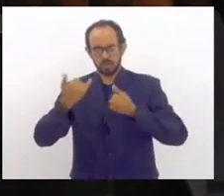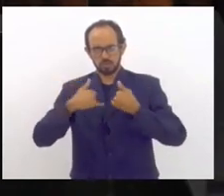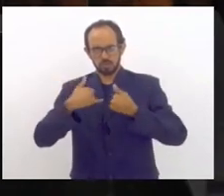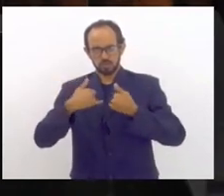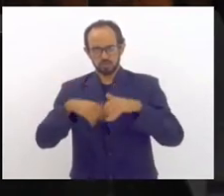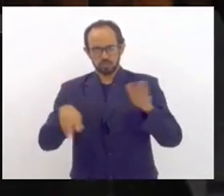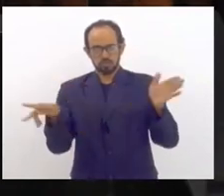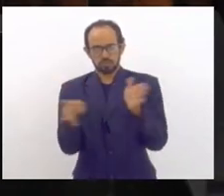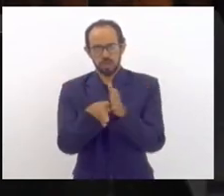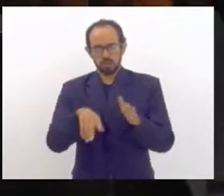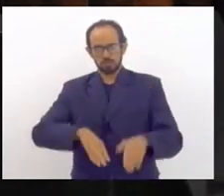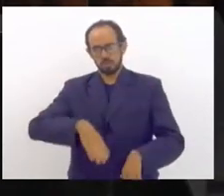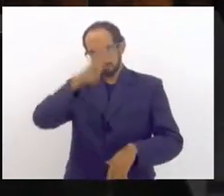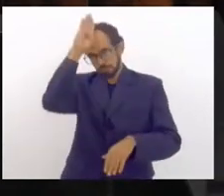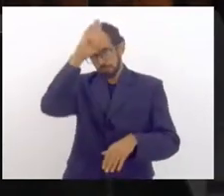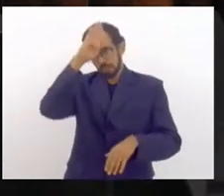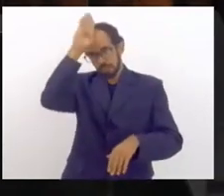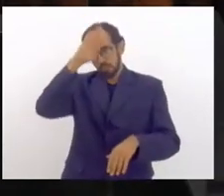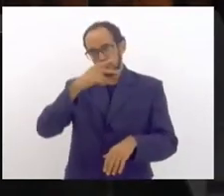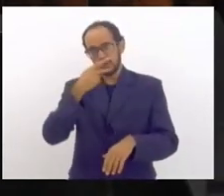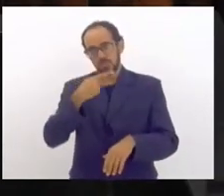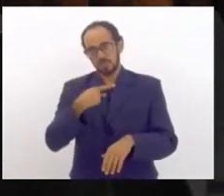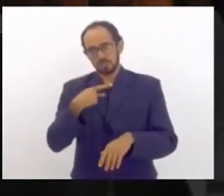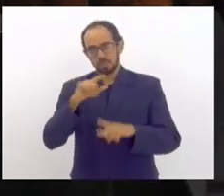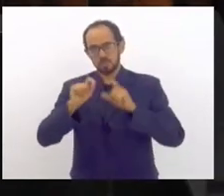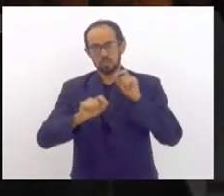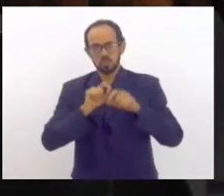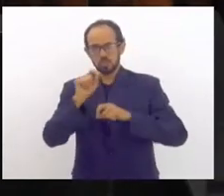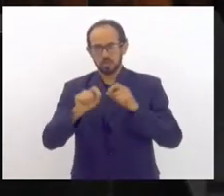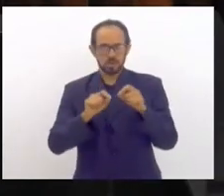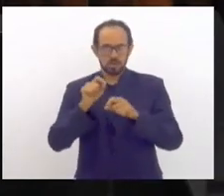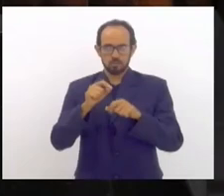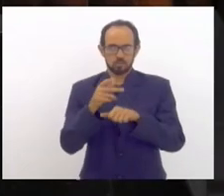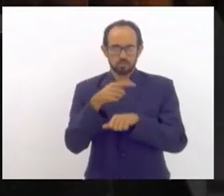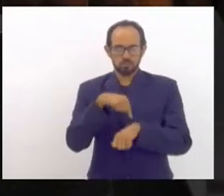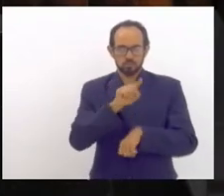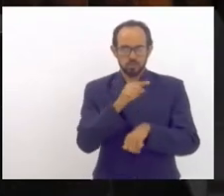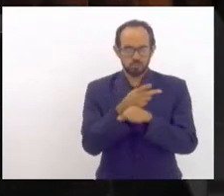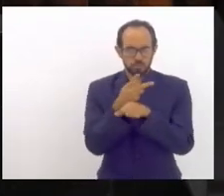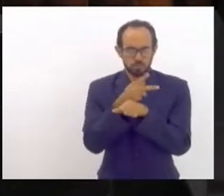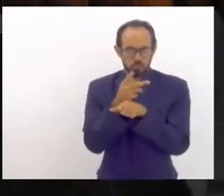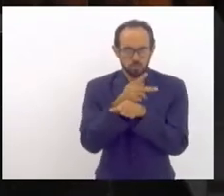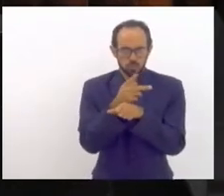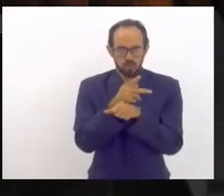até o próprio bombeiro que estava lá, que quando foram procurar o hidrante para